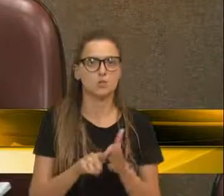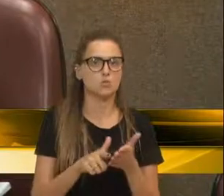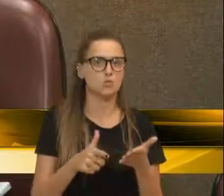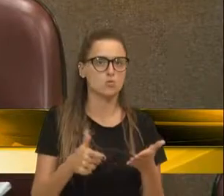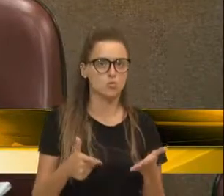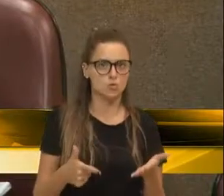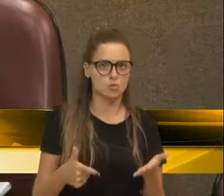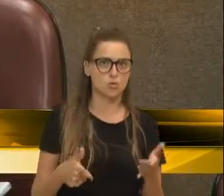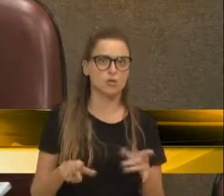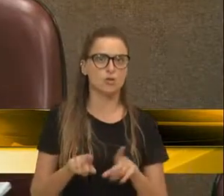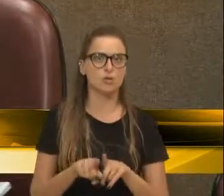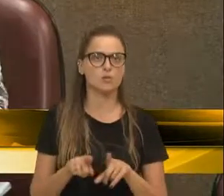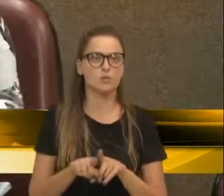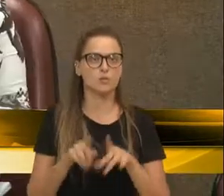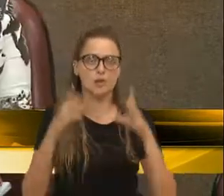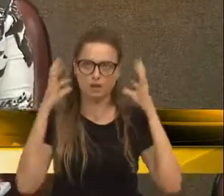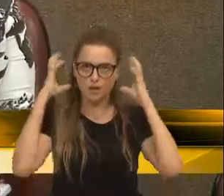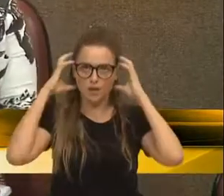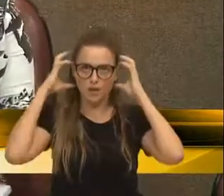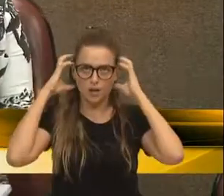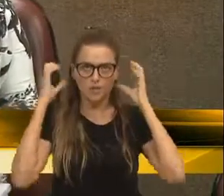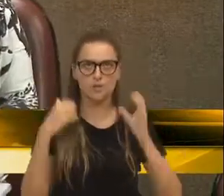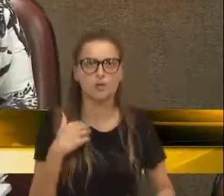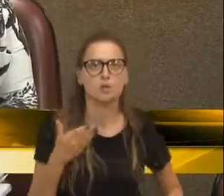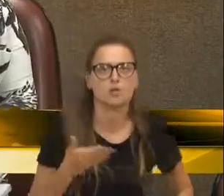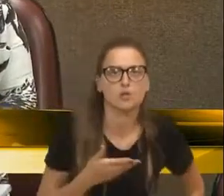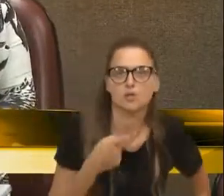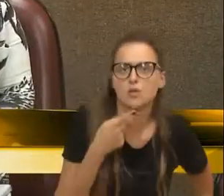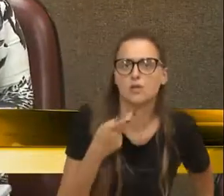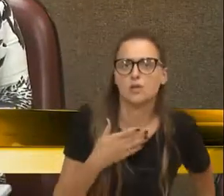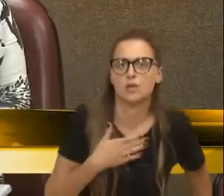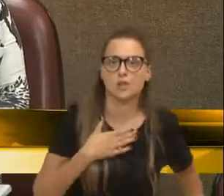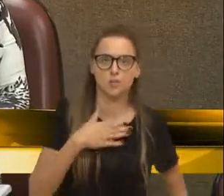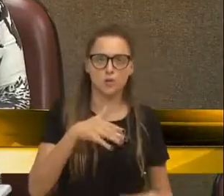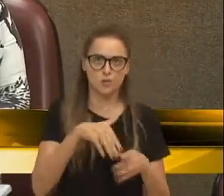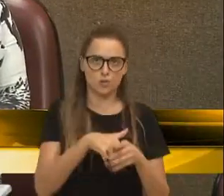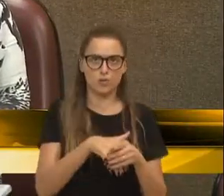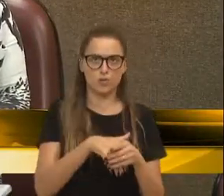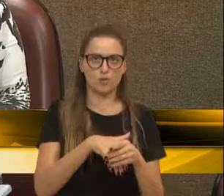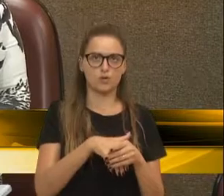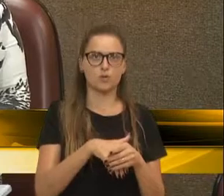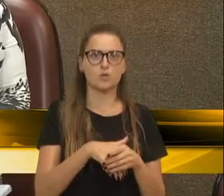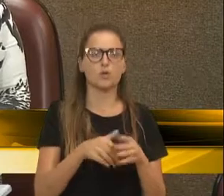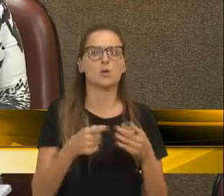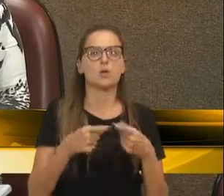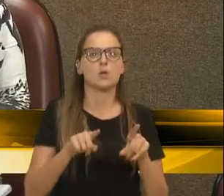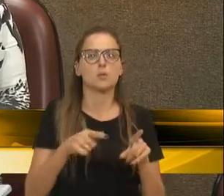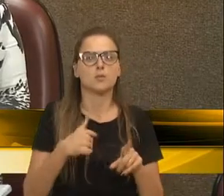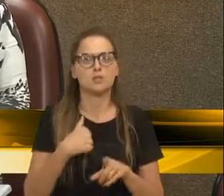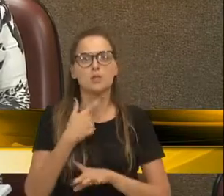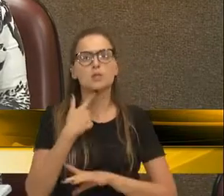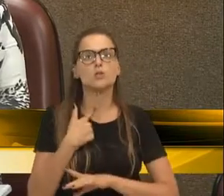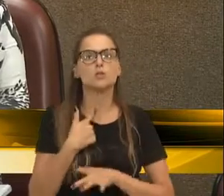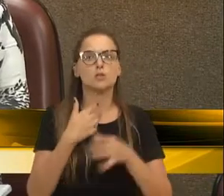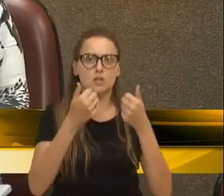jornal e, enfim, nas rádios a respeito do meu voto. Mas eu gostaria aqui de